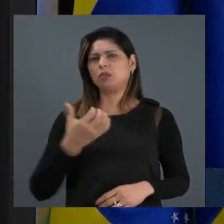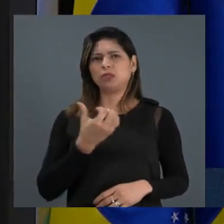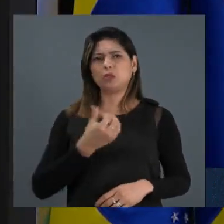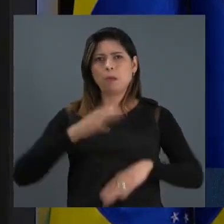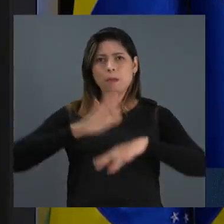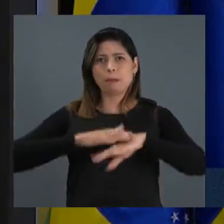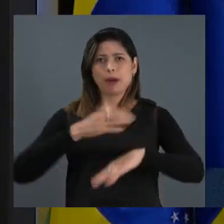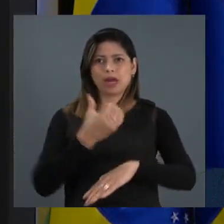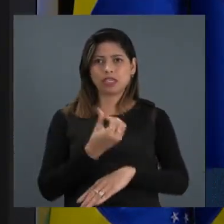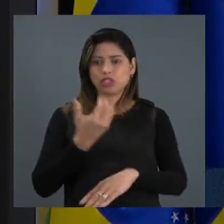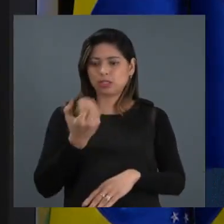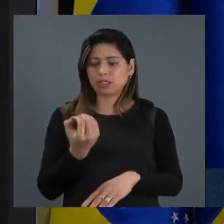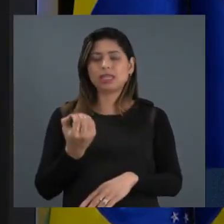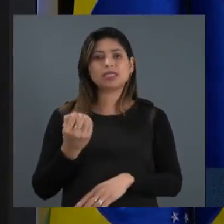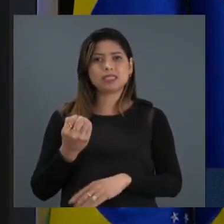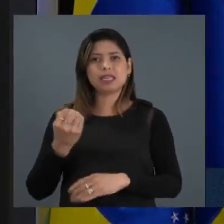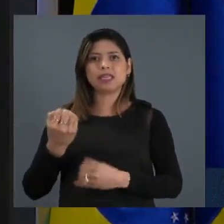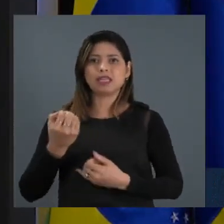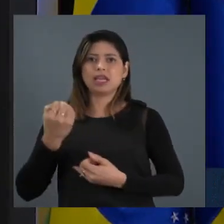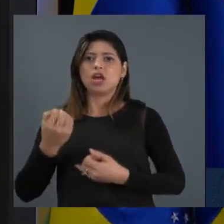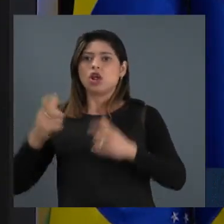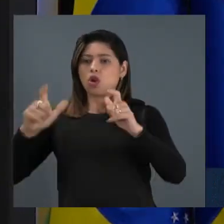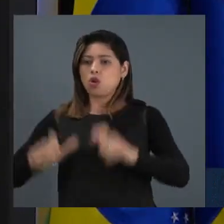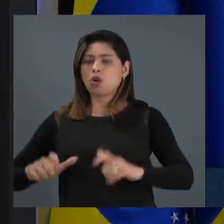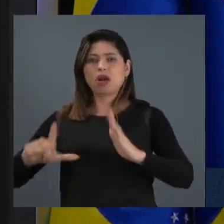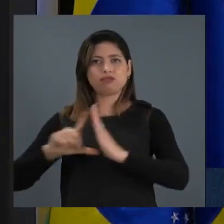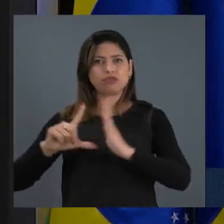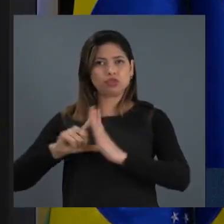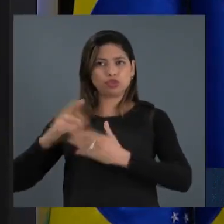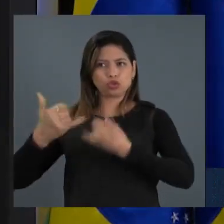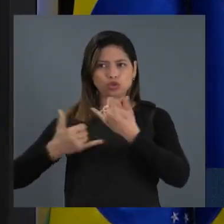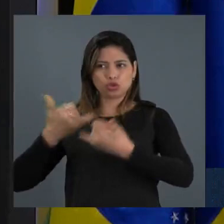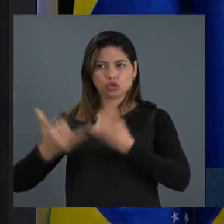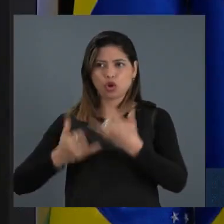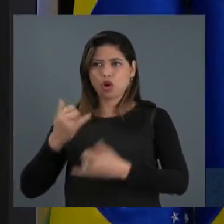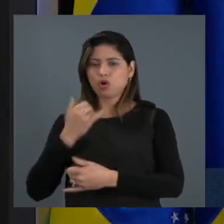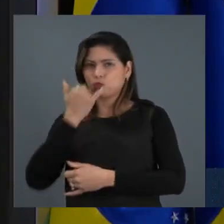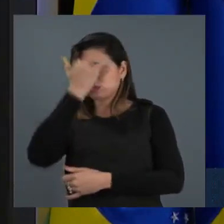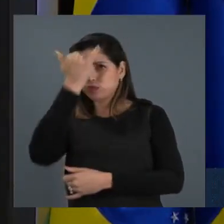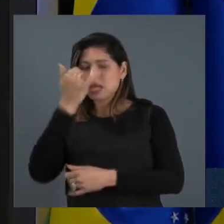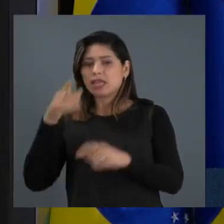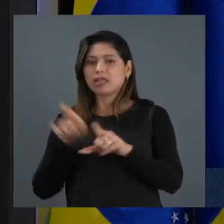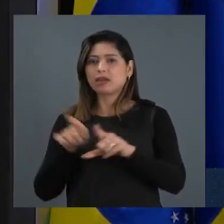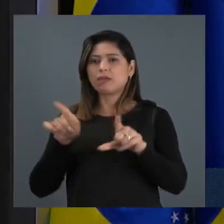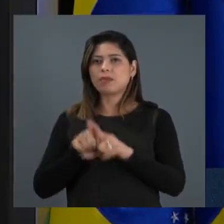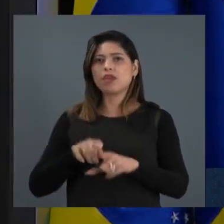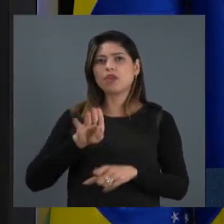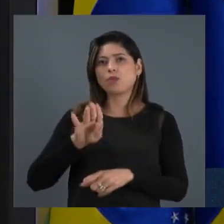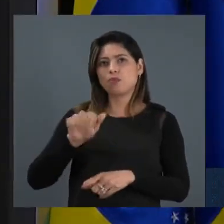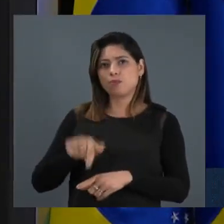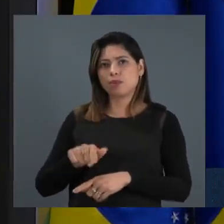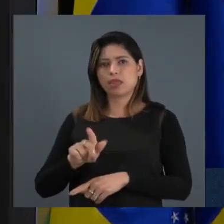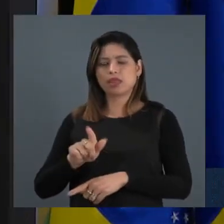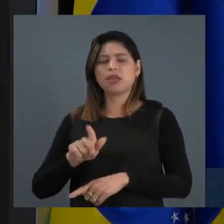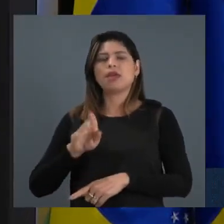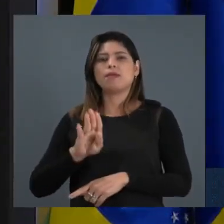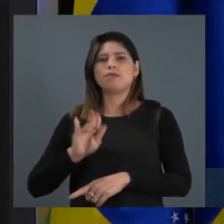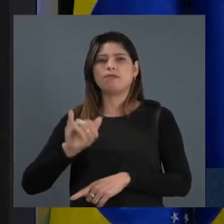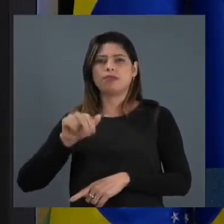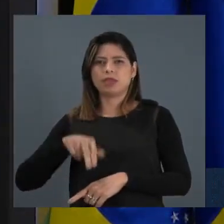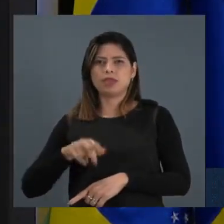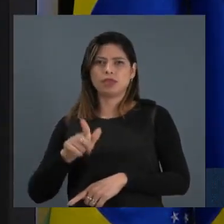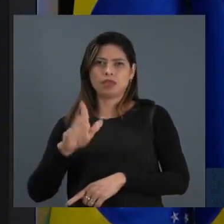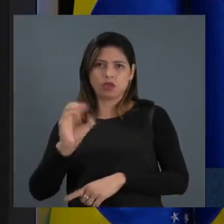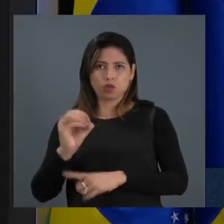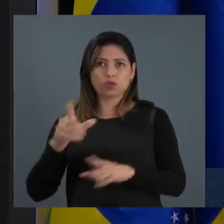cassinos, 500 bingos e milhares de pontos de jogo do bicho espalhados por todos os lugares, atraindo o